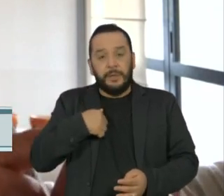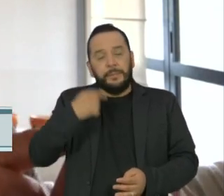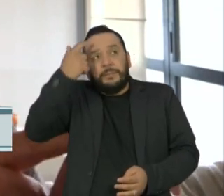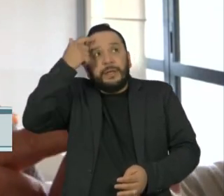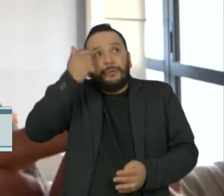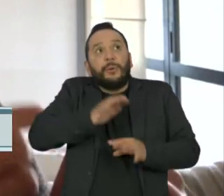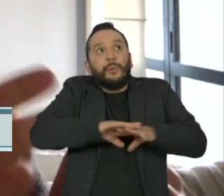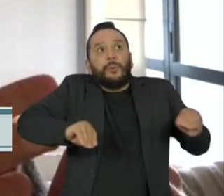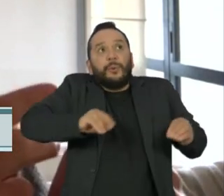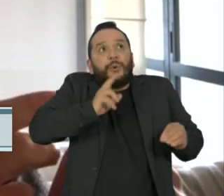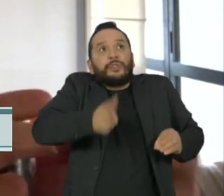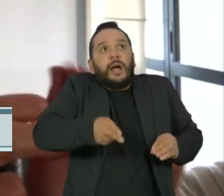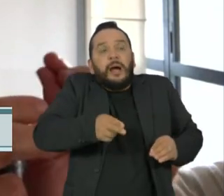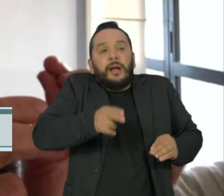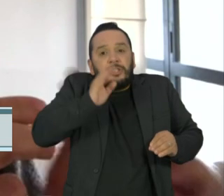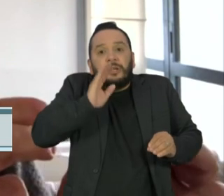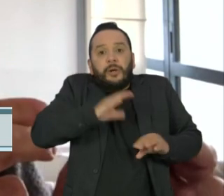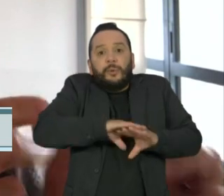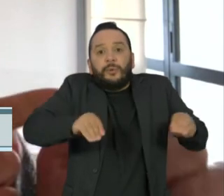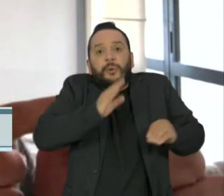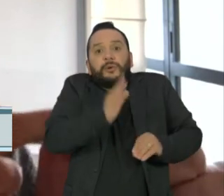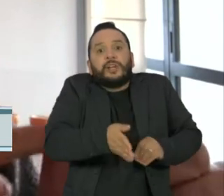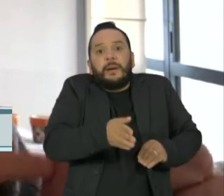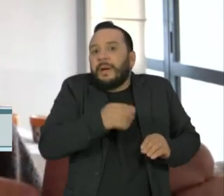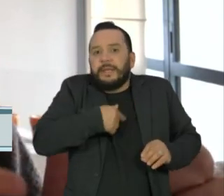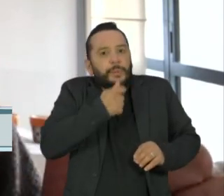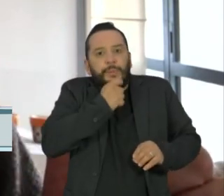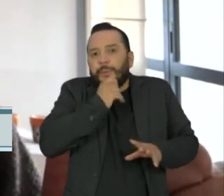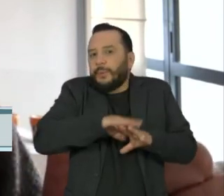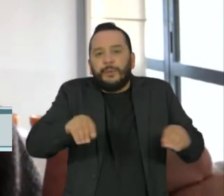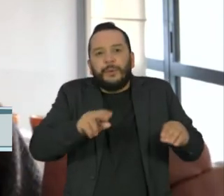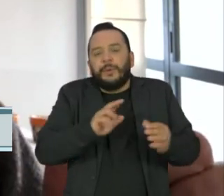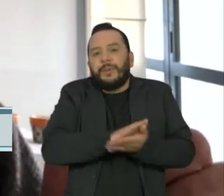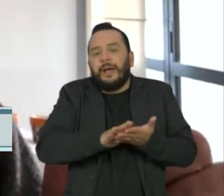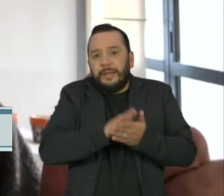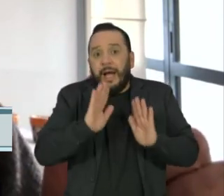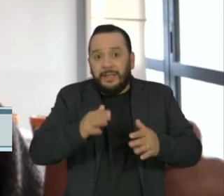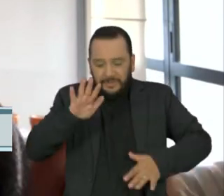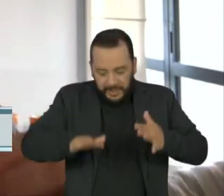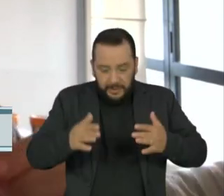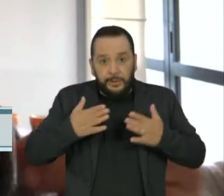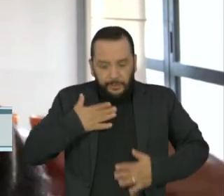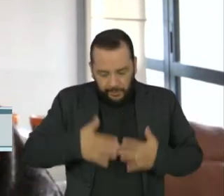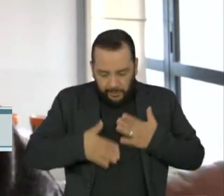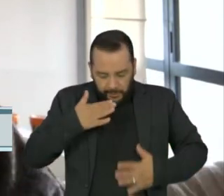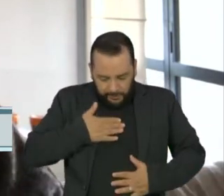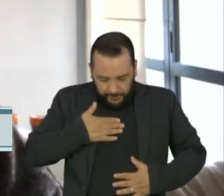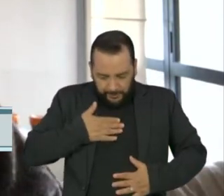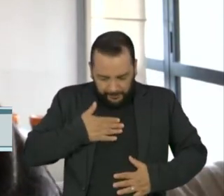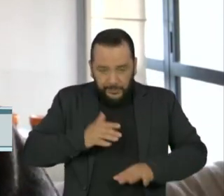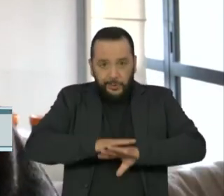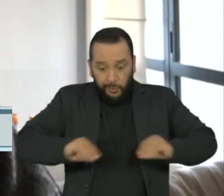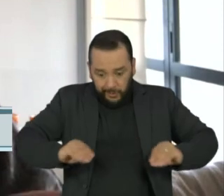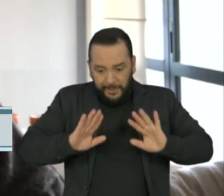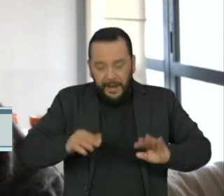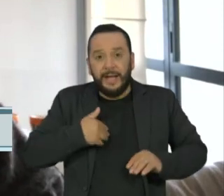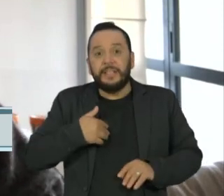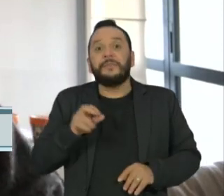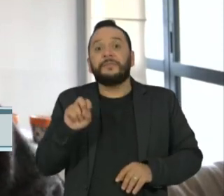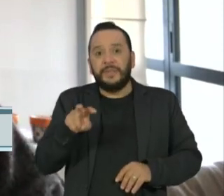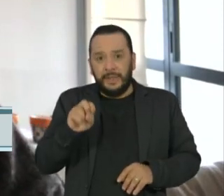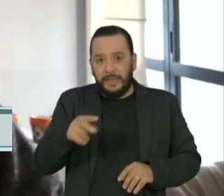primeira infecção. Tem pacientes que têm o vírus na primeira infecção, pode ter uma cura clínica, mas esse vírus pode persistir por um tempo